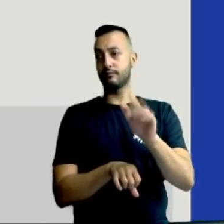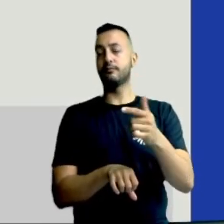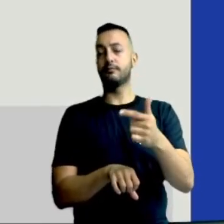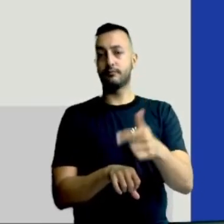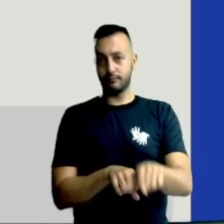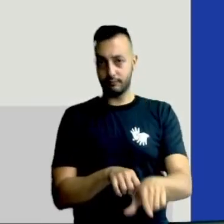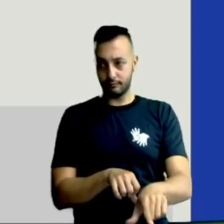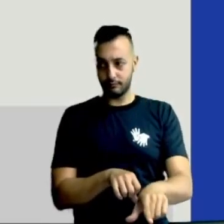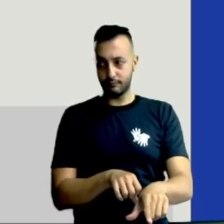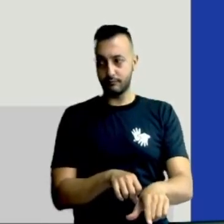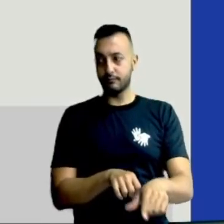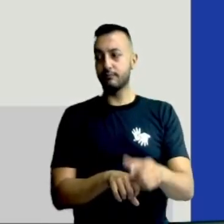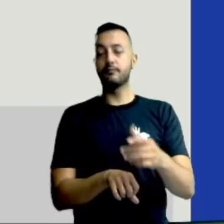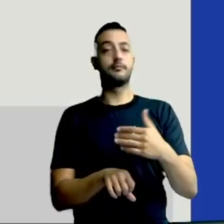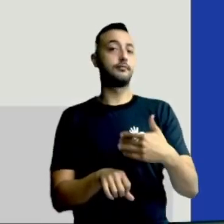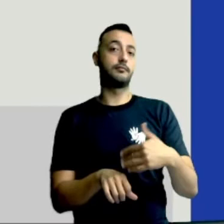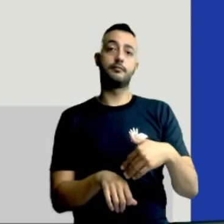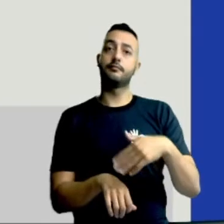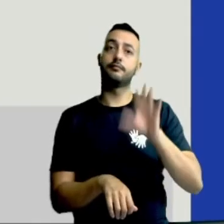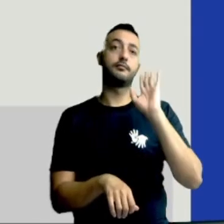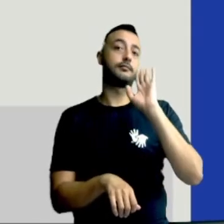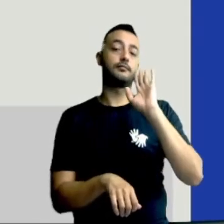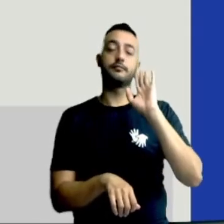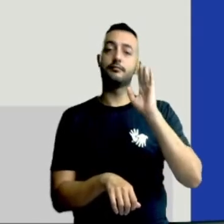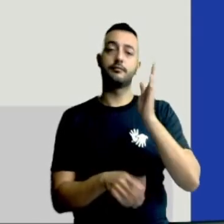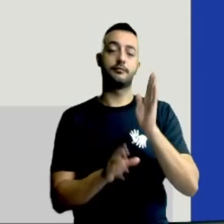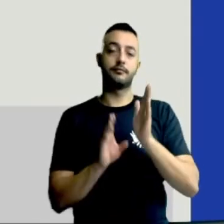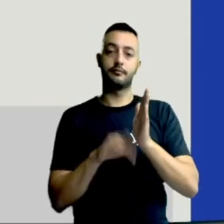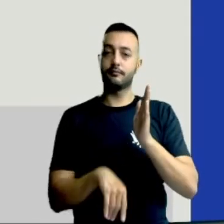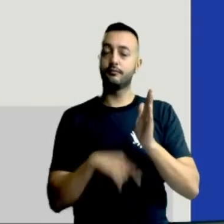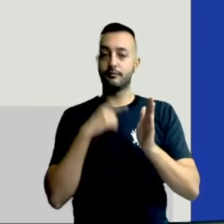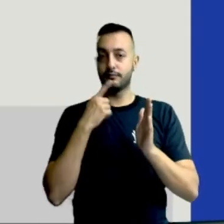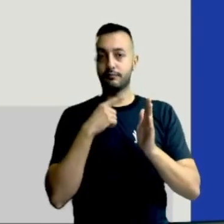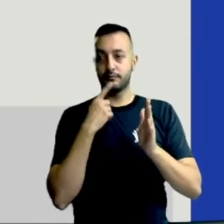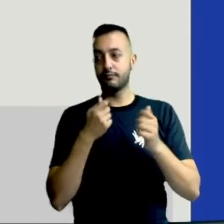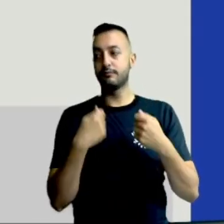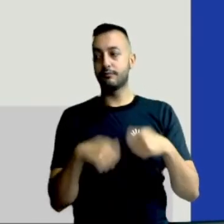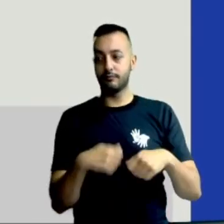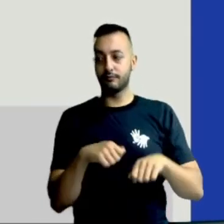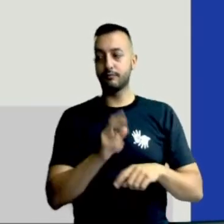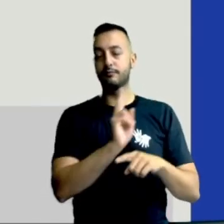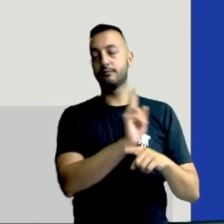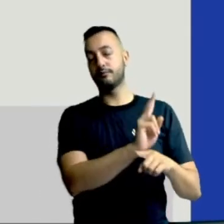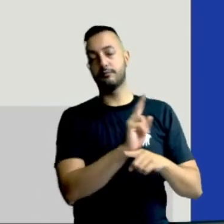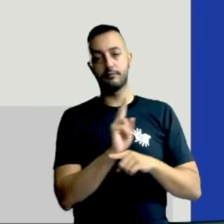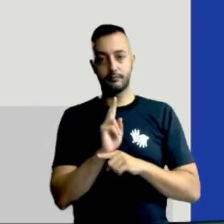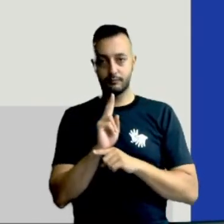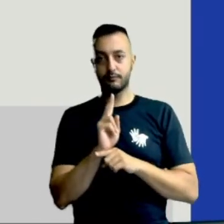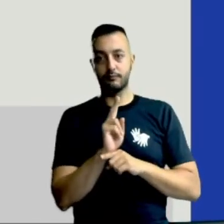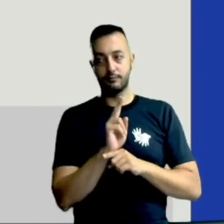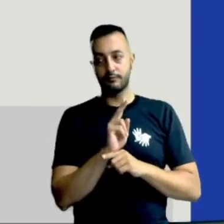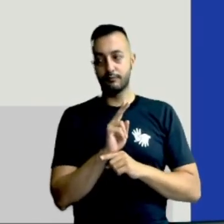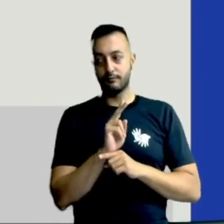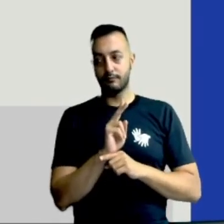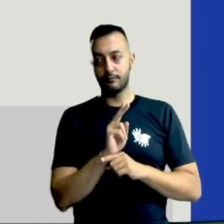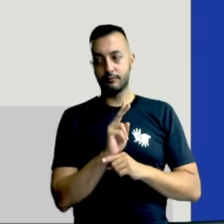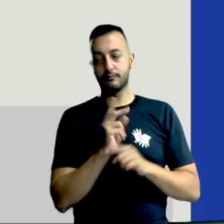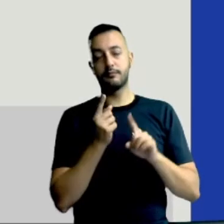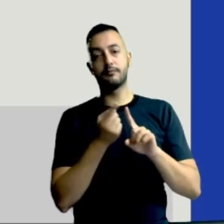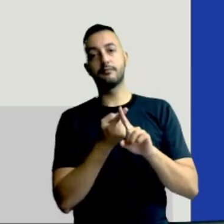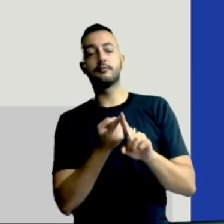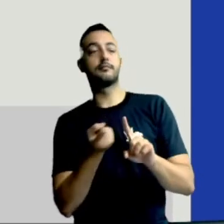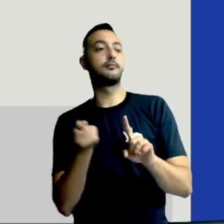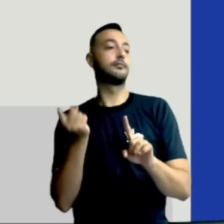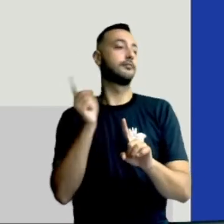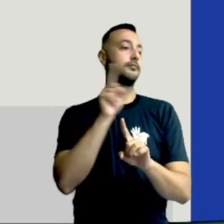vez aqui, é uma quantidade muito grande para a gente retirar. A gente vai ter que pedir emprestado. Então, a gente vai pedir emprestado lá